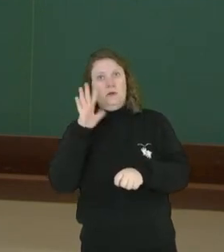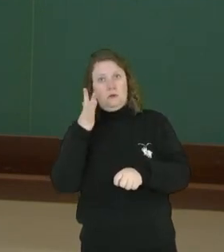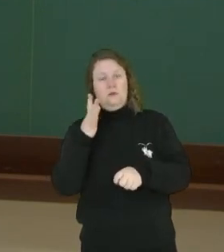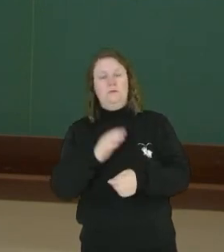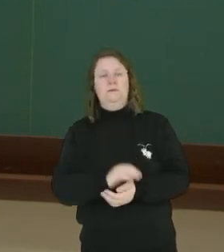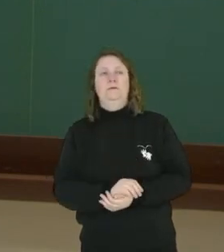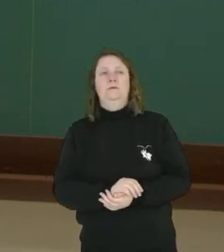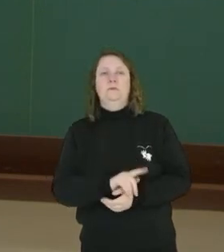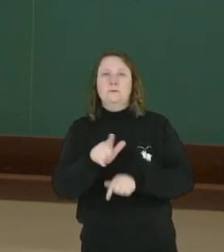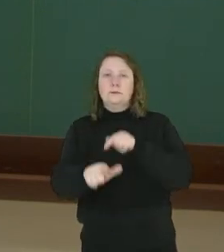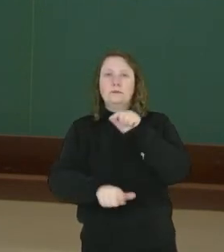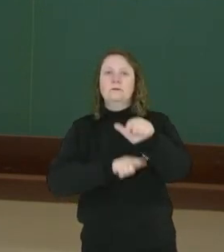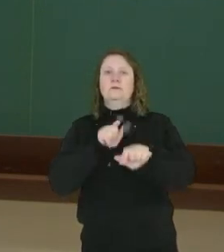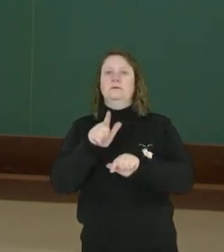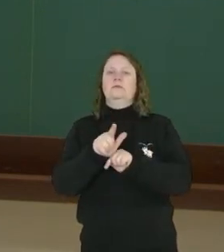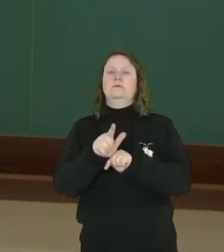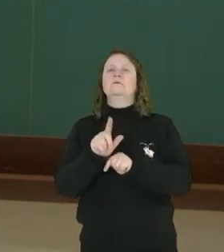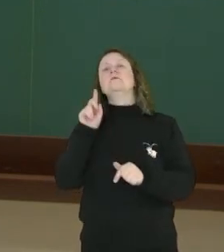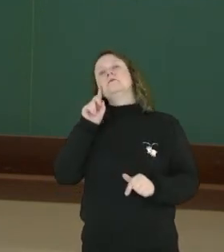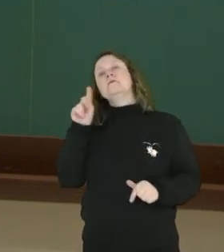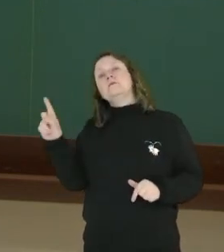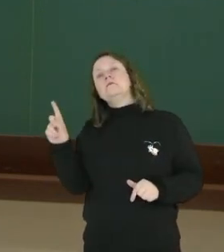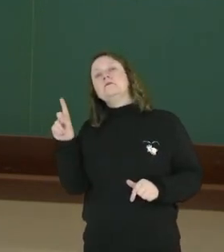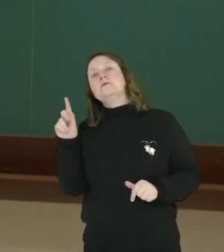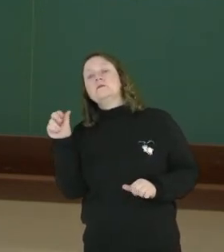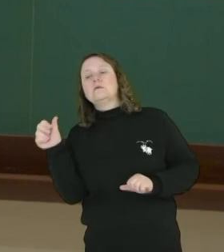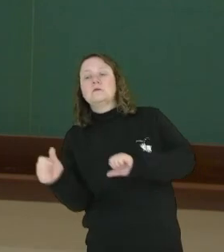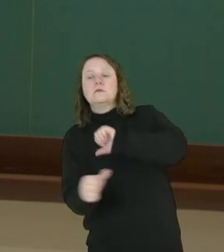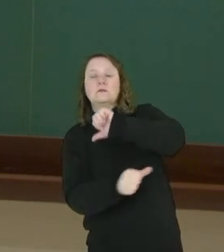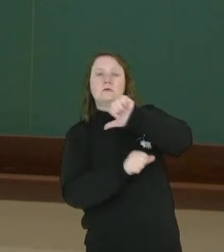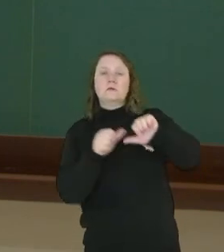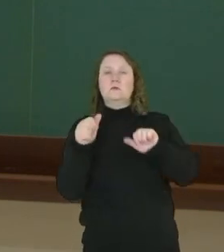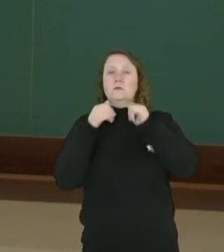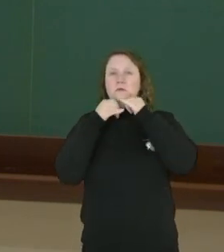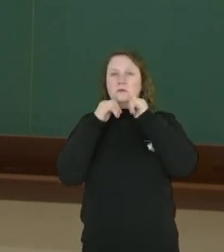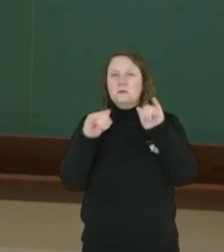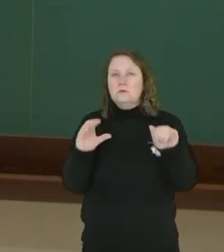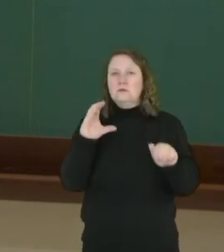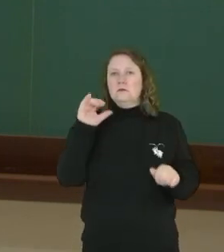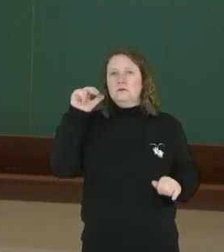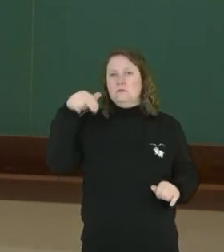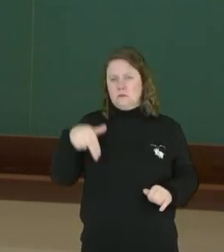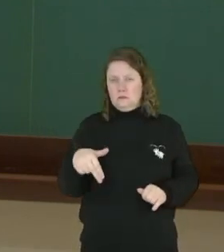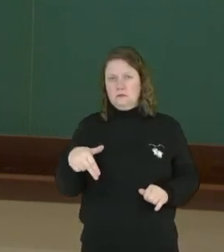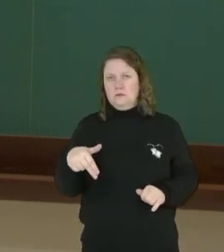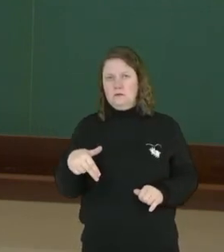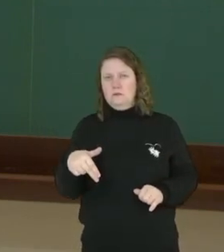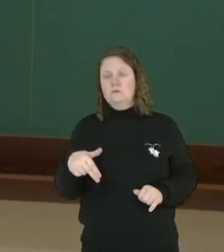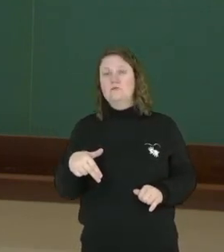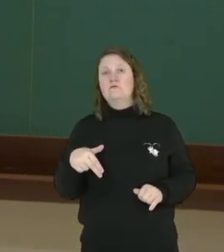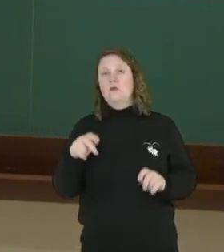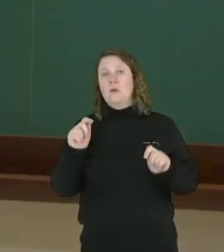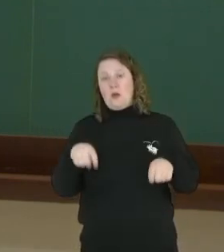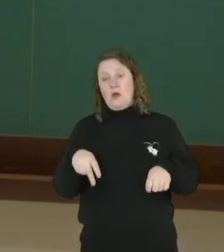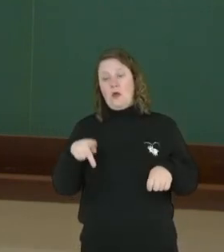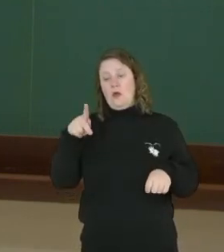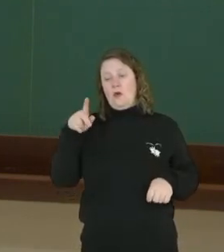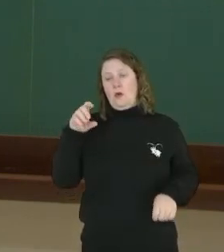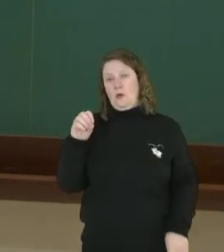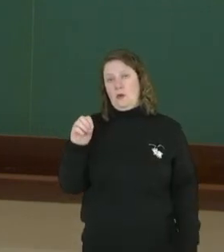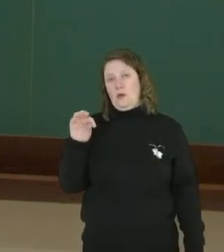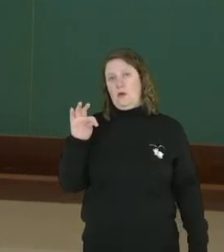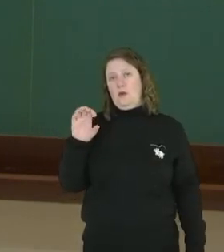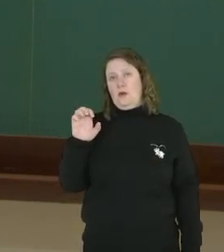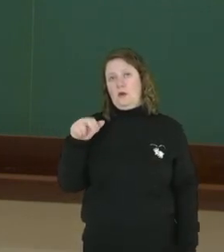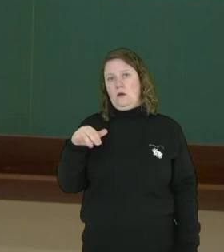aqui. Então você está transformando essa energia, certo? A energia cinética em energia potencial ou, como situação